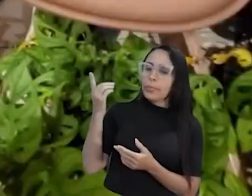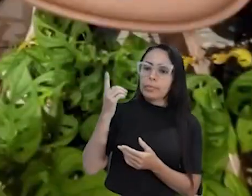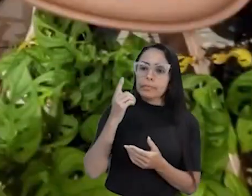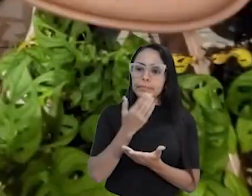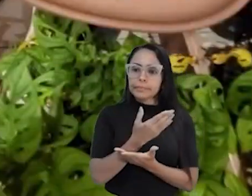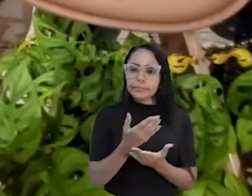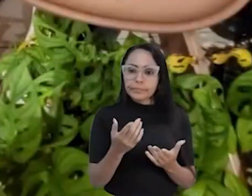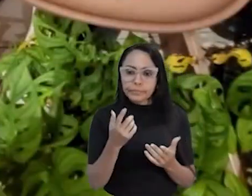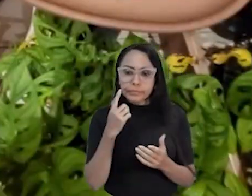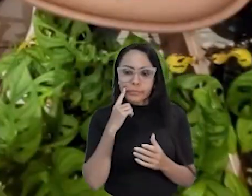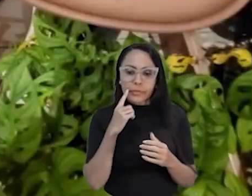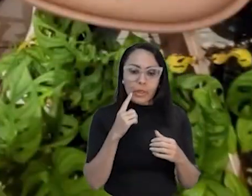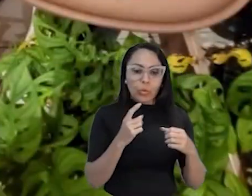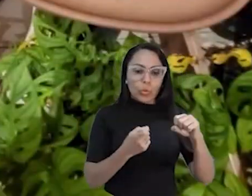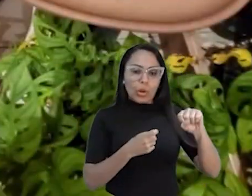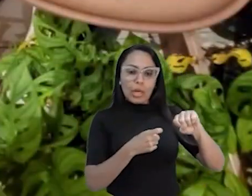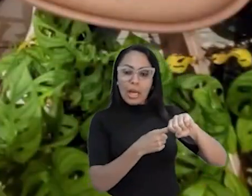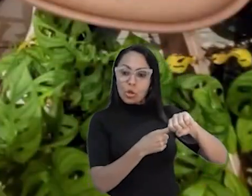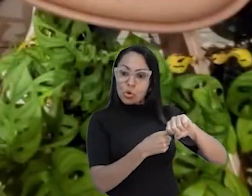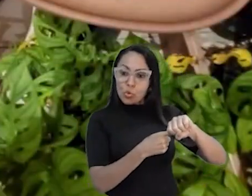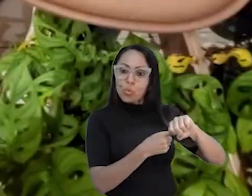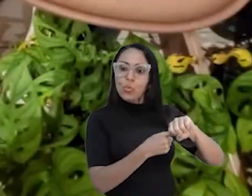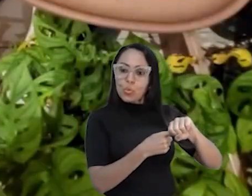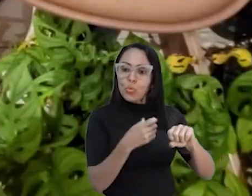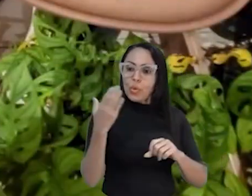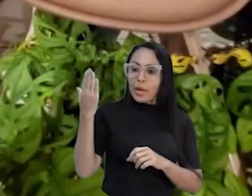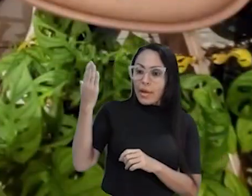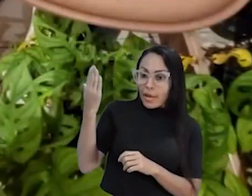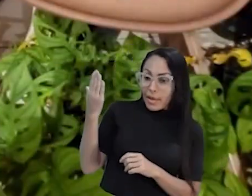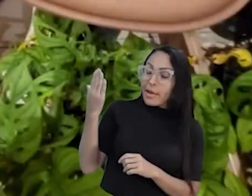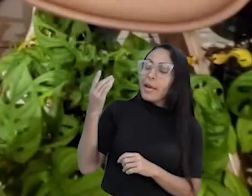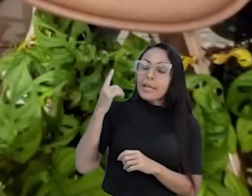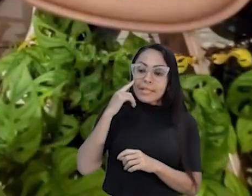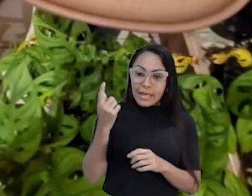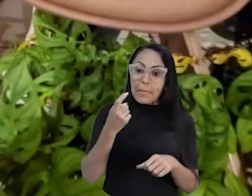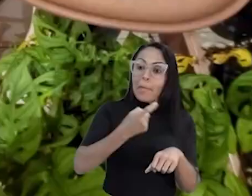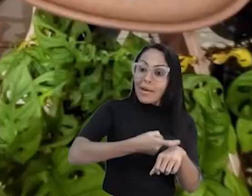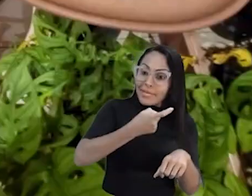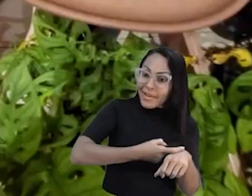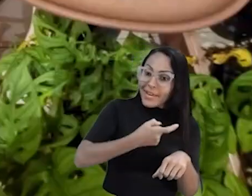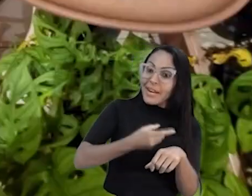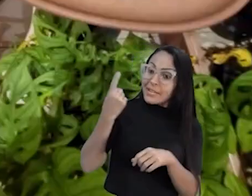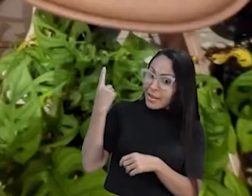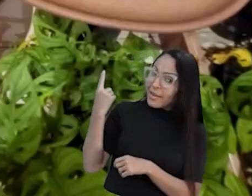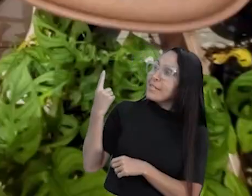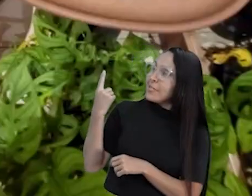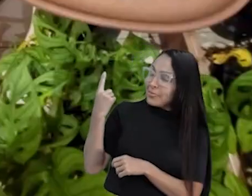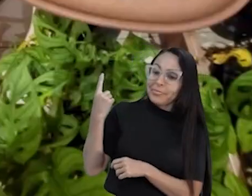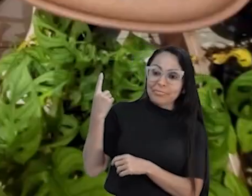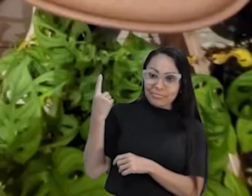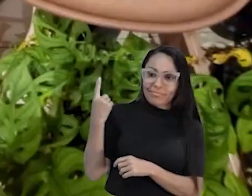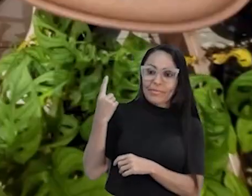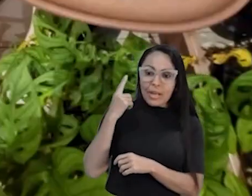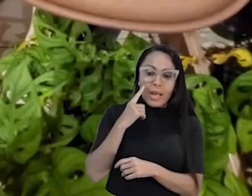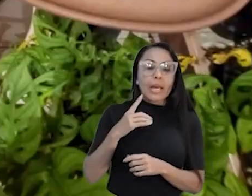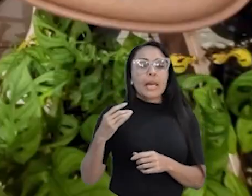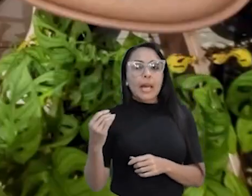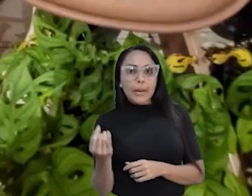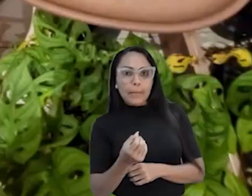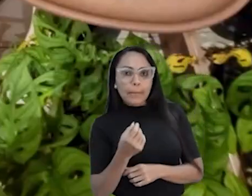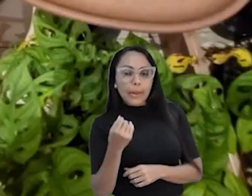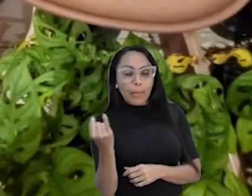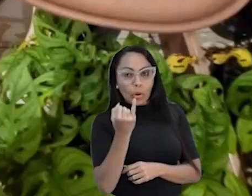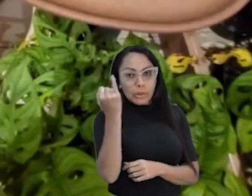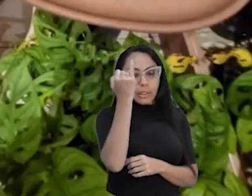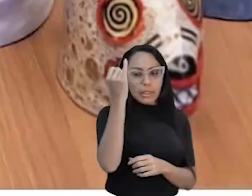artesão, que é um artesão lá de Itamandaré, que ele faz isso aqui. Isso aqui é esculpido em madeira. Isso. Né? E é super interessante assim, o